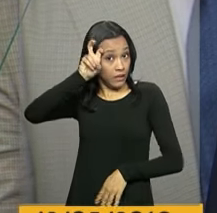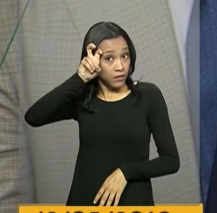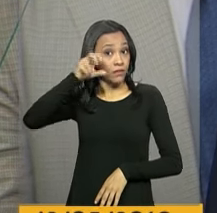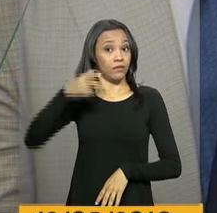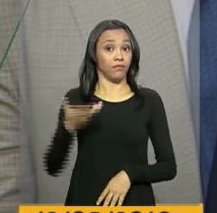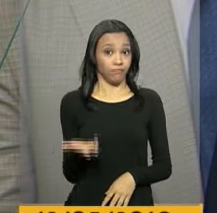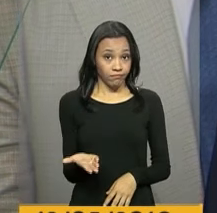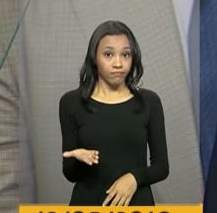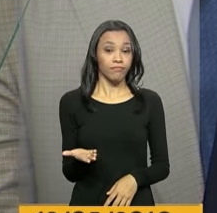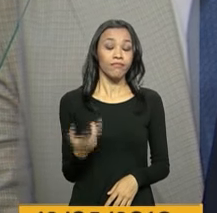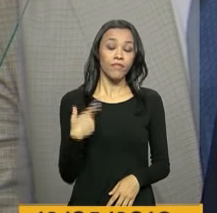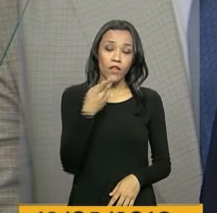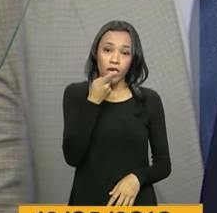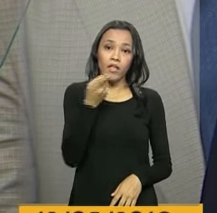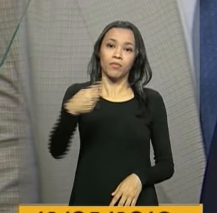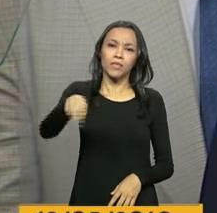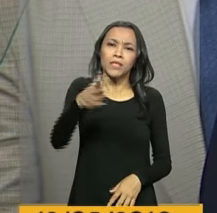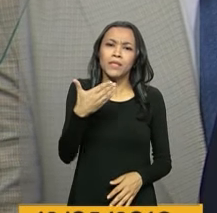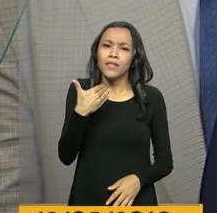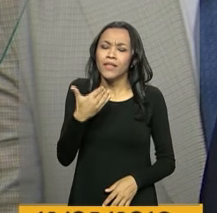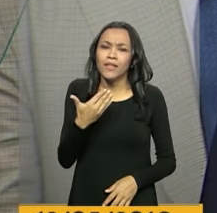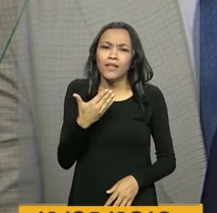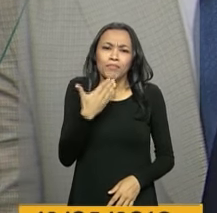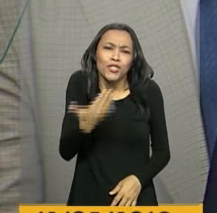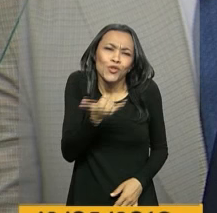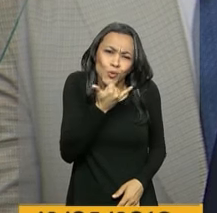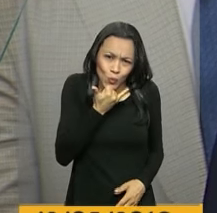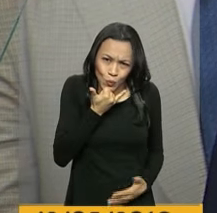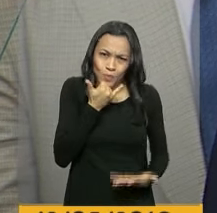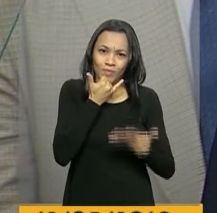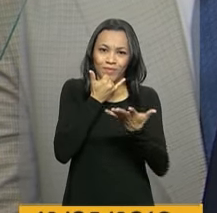desde já pedindo desculpas pelo possível,